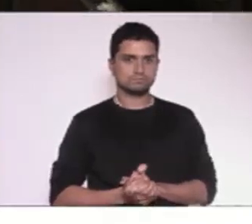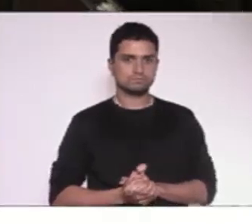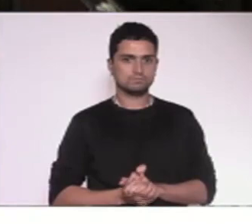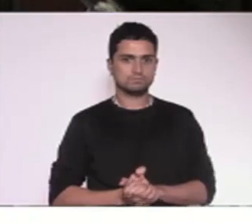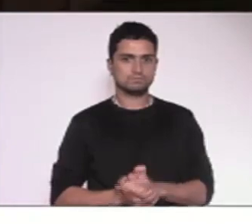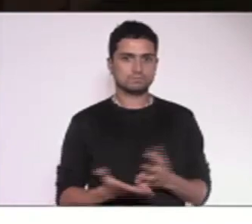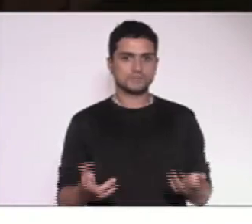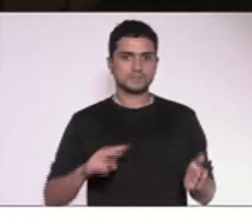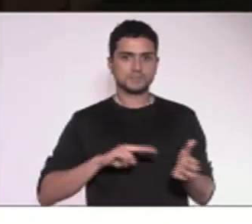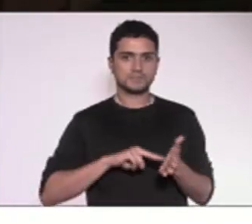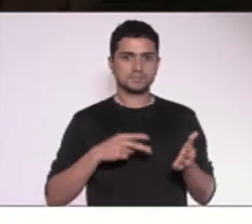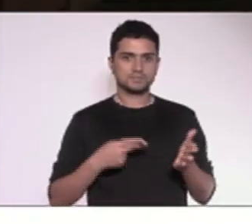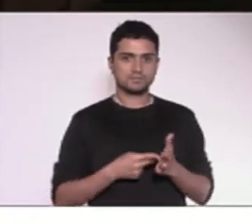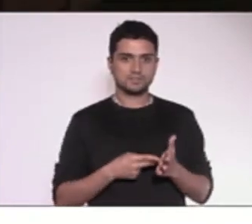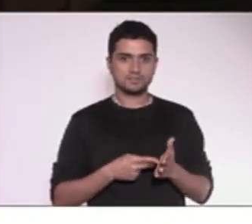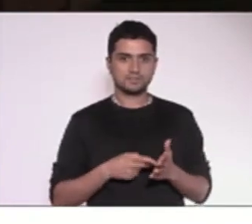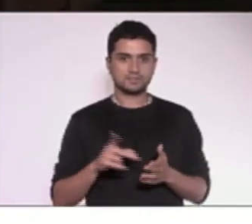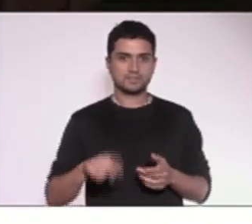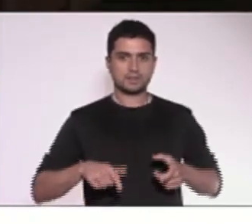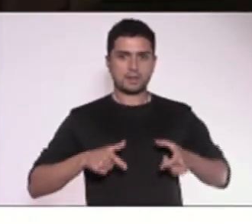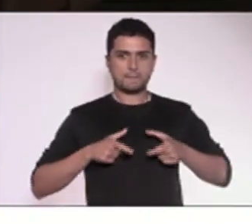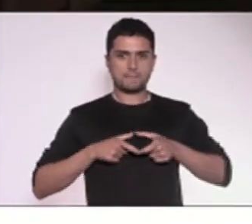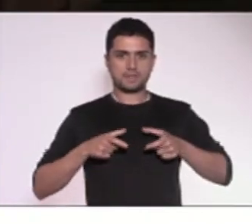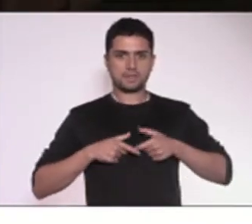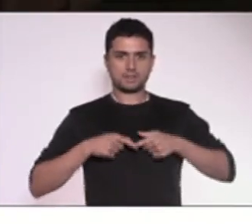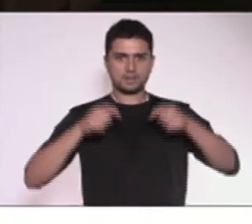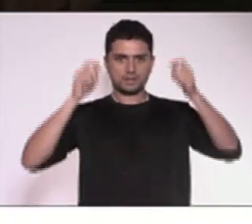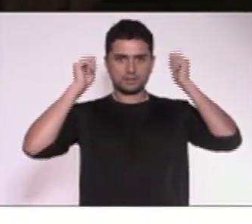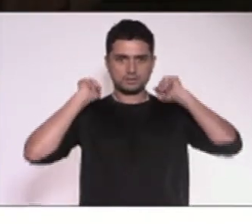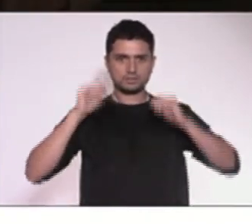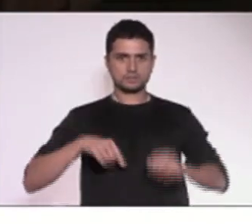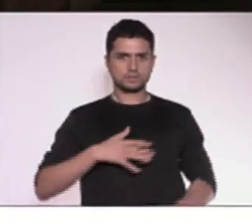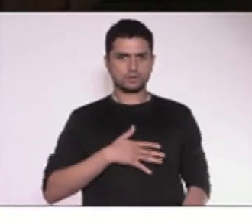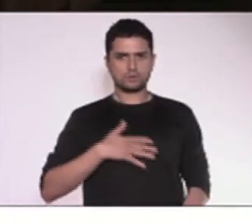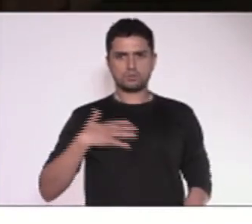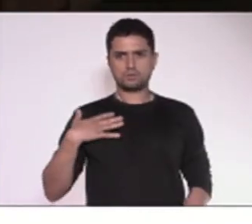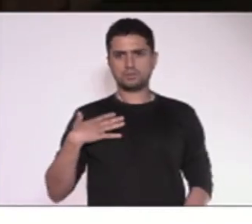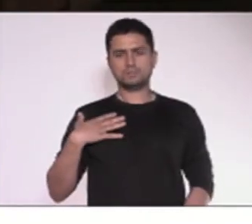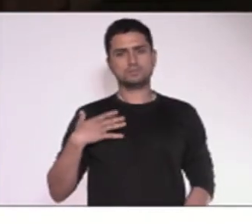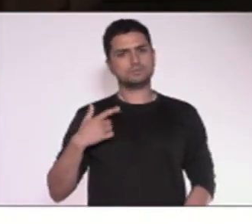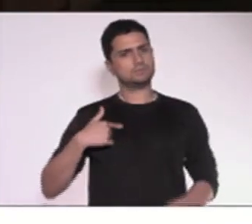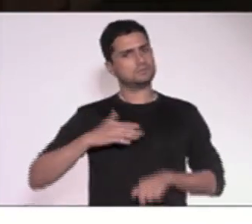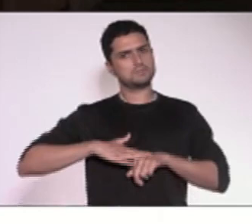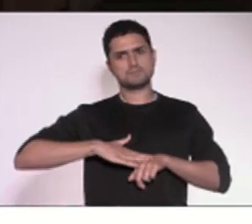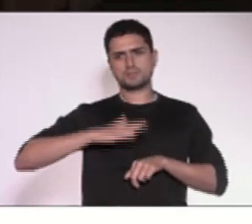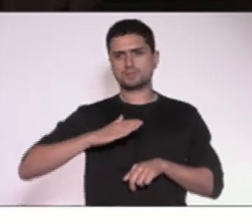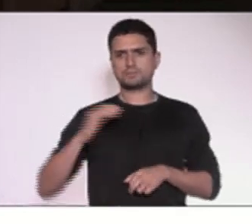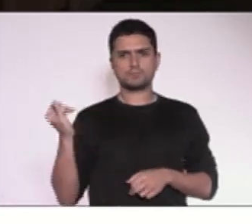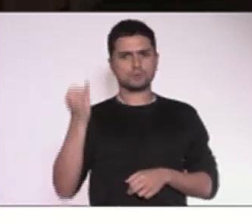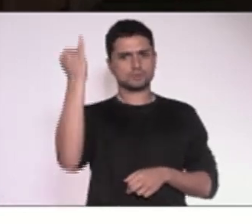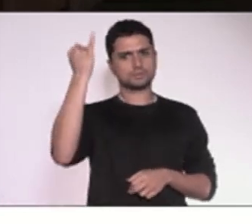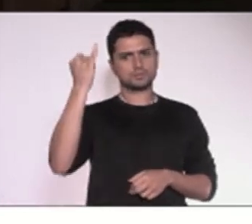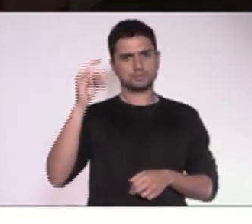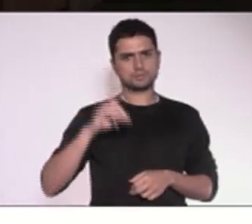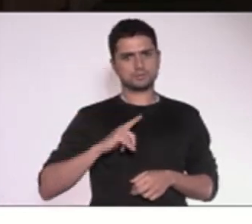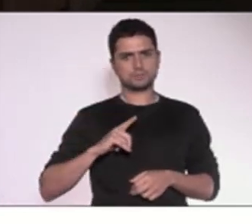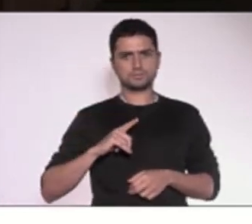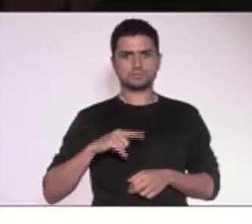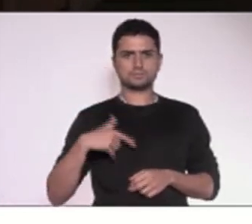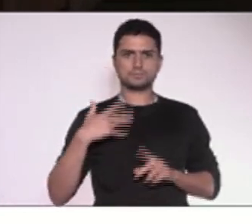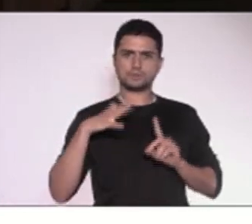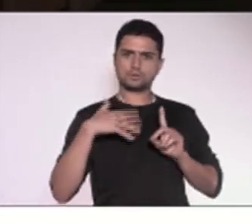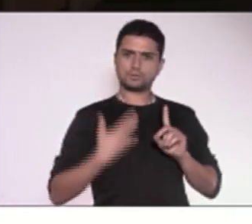Isso quer dizer que a medalha, que é uma honraria, é a maior que eu tenho. É a maior que eu tenho.